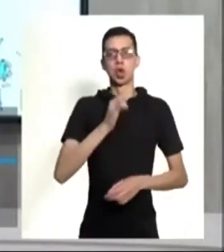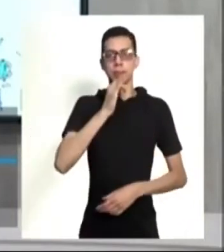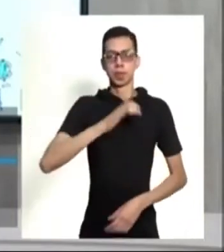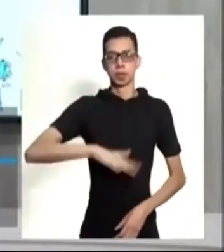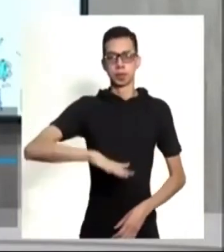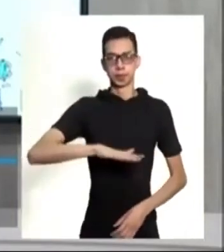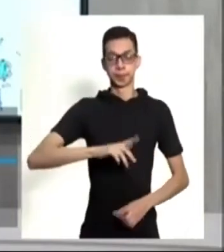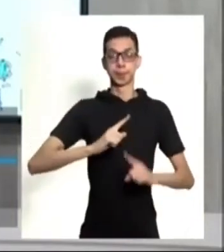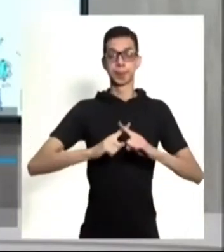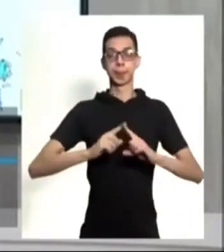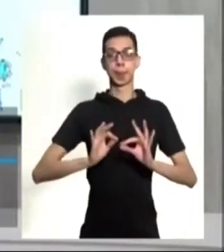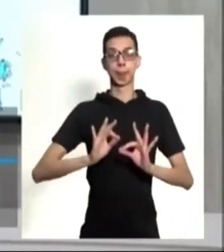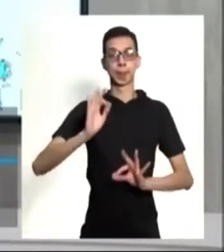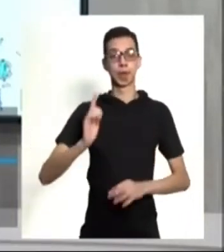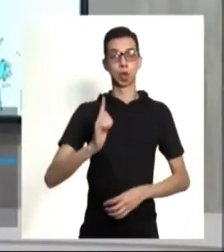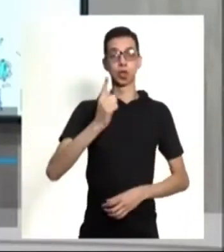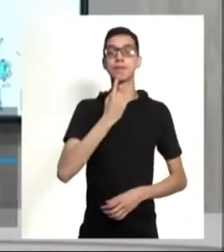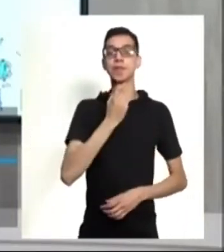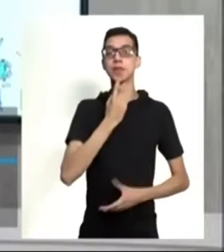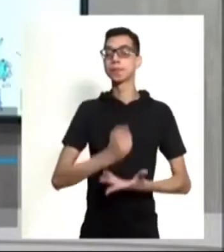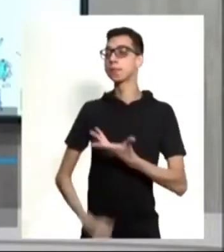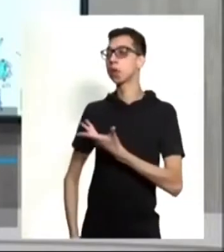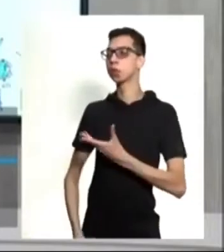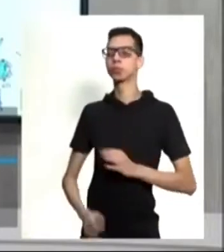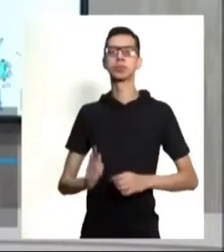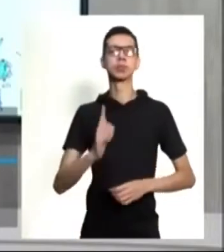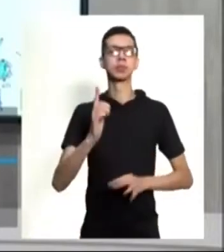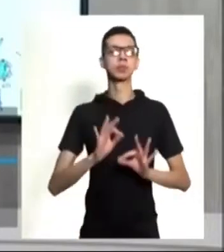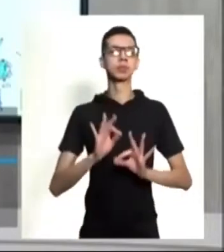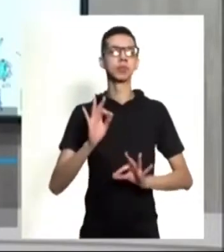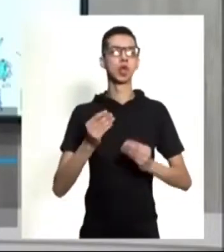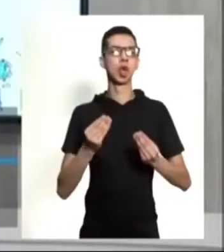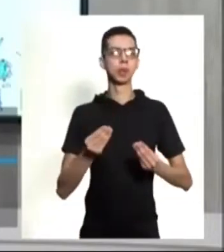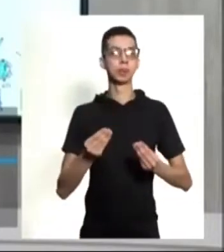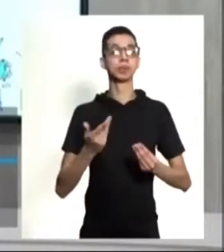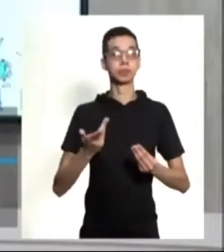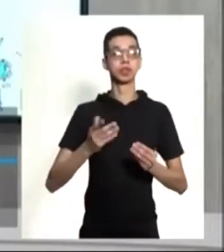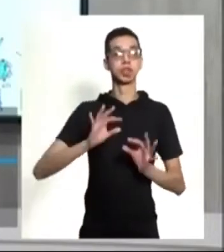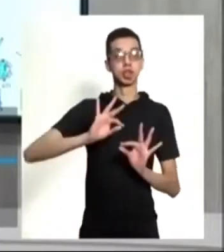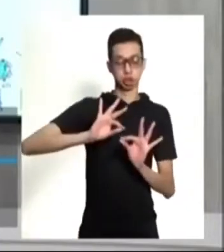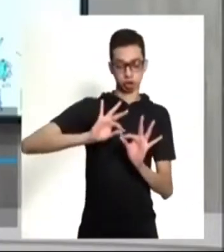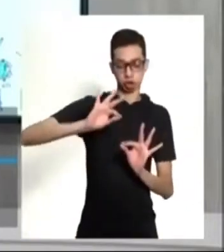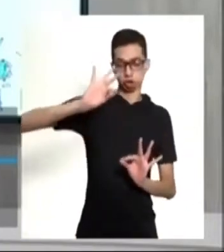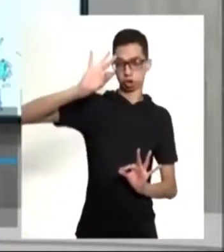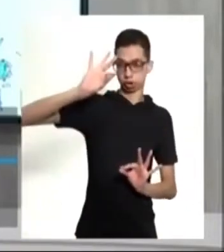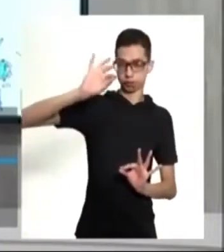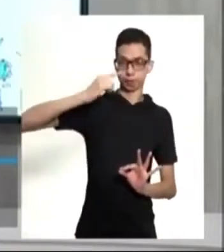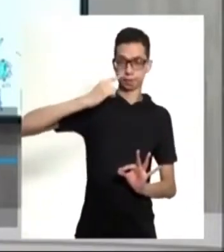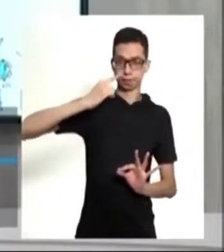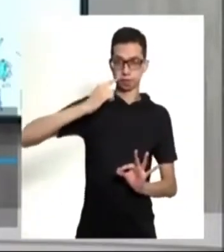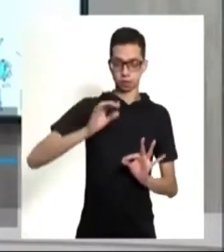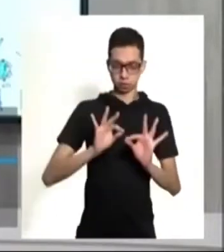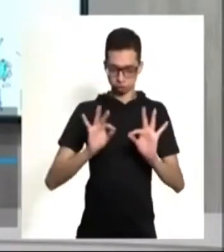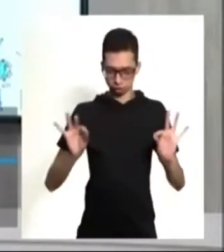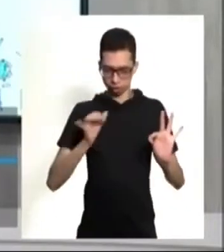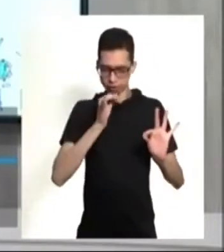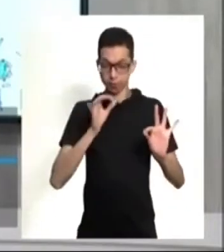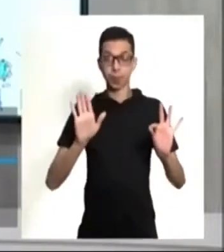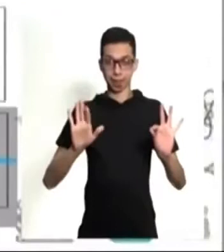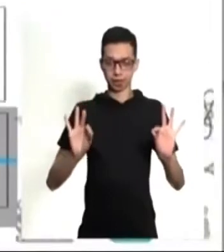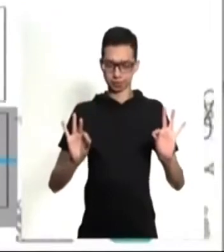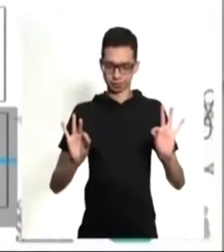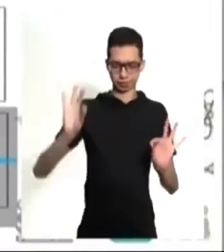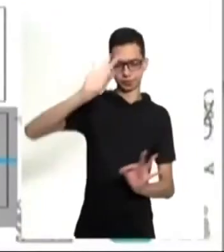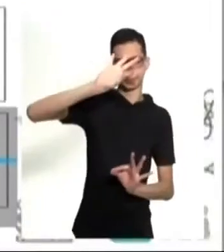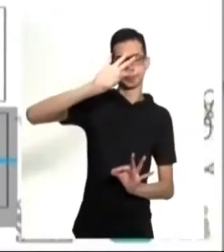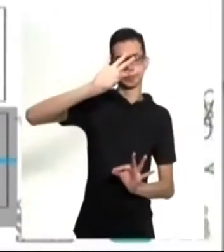estão destacadas numa cor avermelhada. E a altura? A altura é a distância entre elas. E a distância entre elas, observem, que nada mais é do que